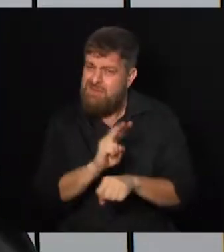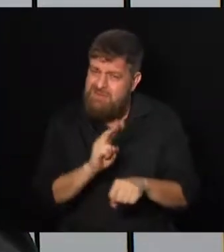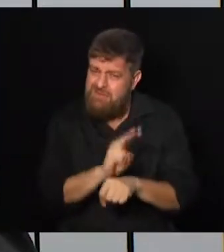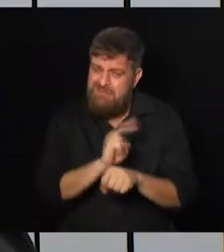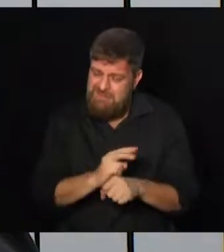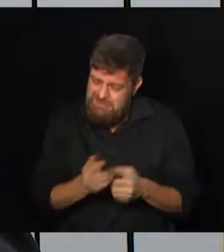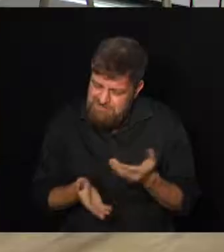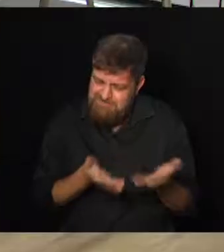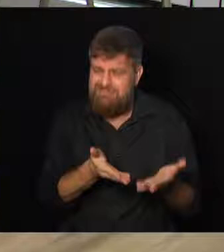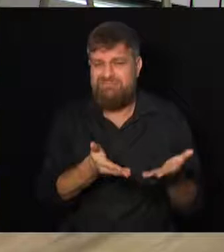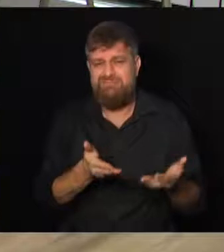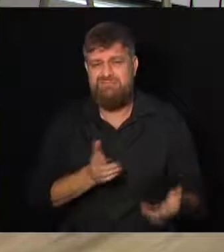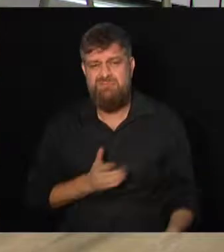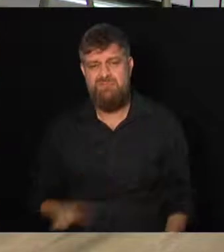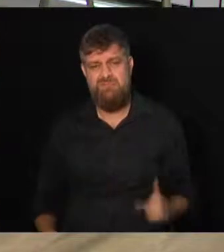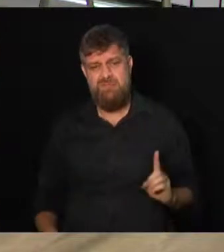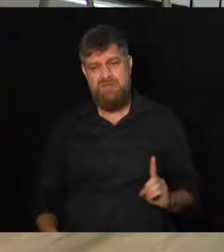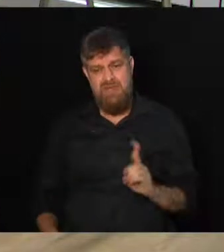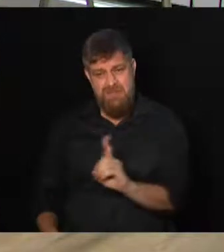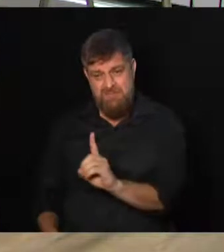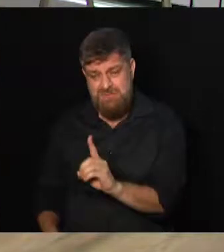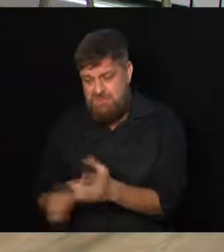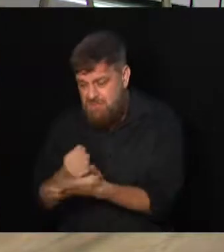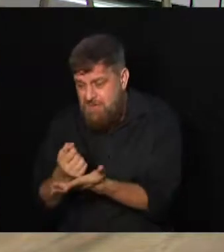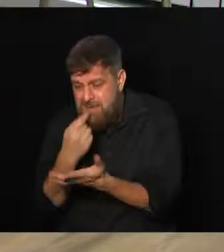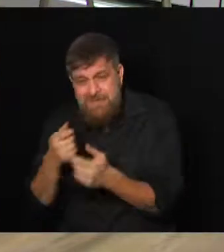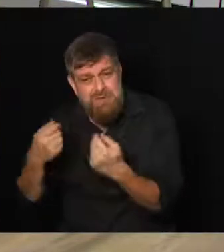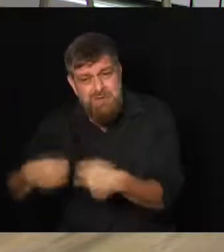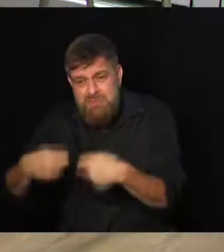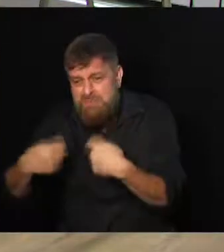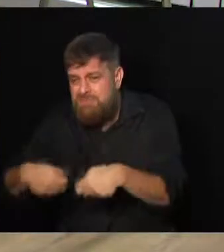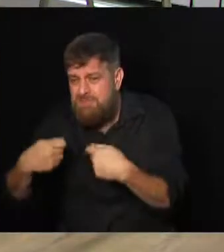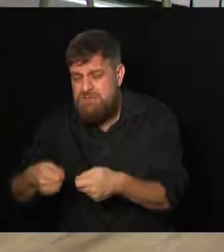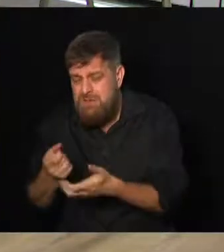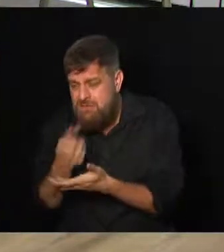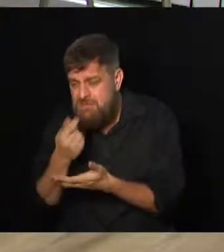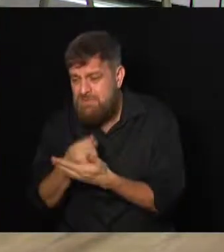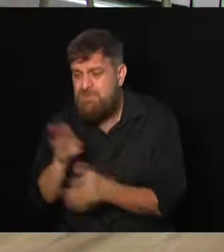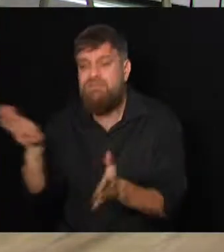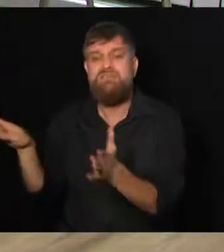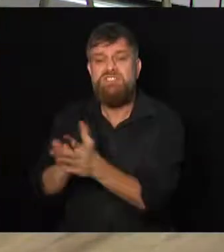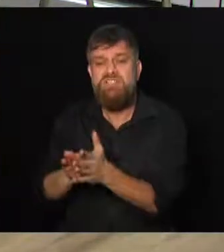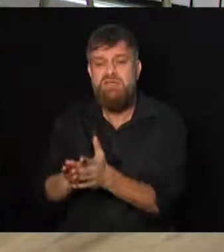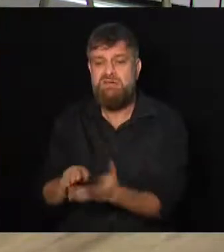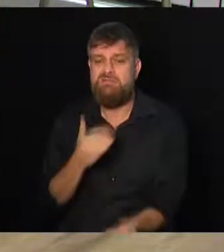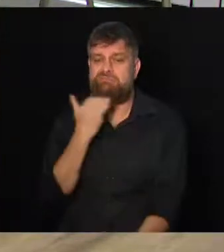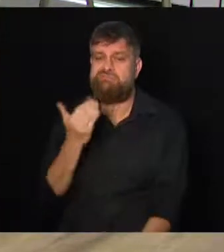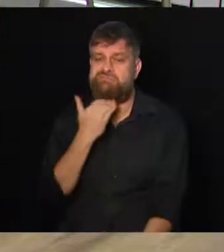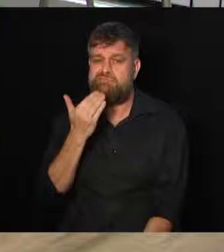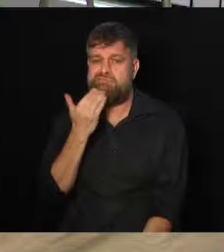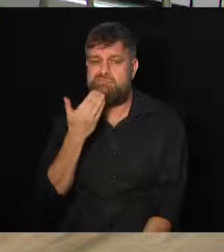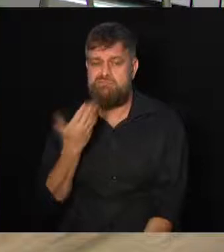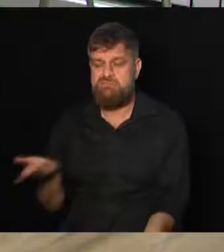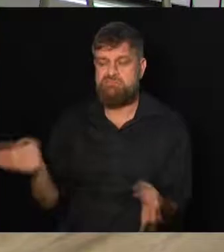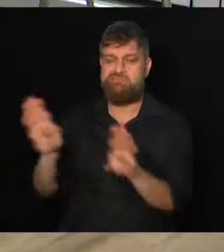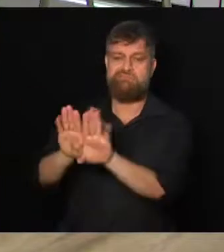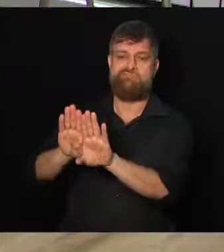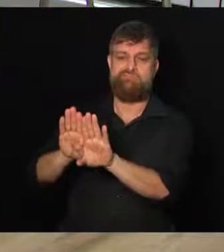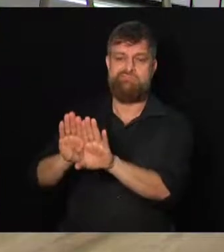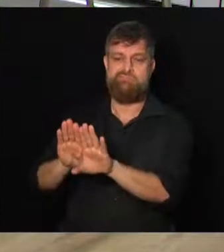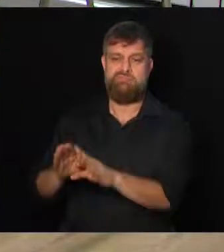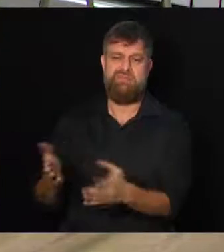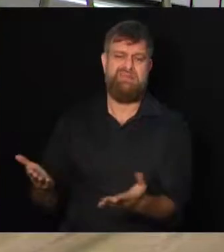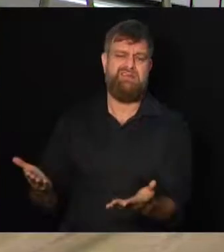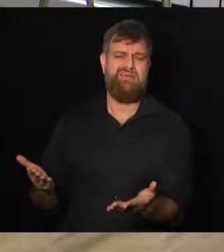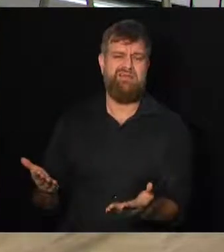é desagradável. A pessoa precisando do medicamento, precisando e chega lá, dá como a gente fala no dia a dia, né, Jorge? Com o nariz